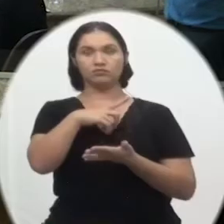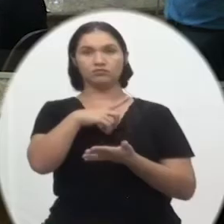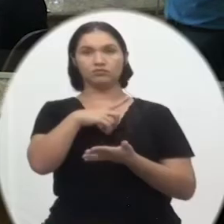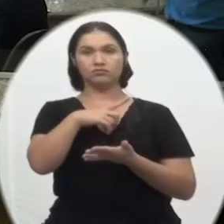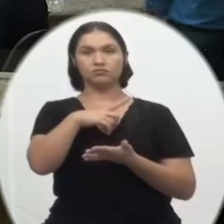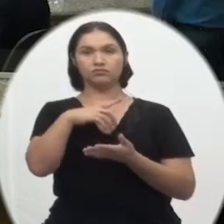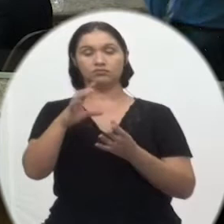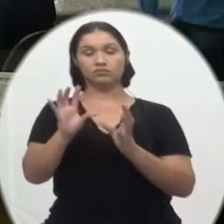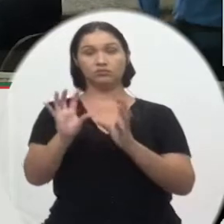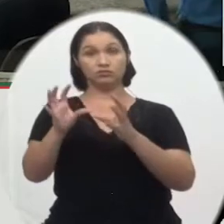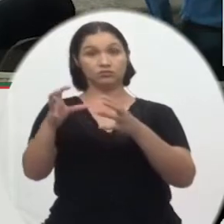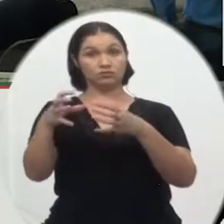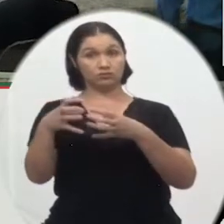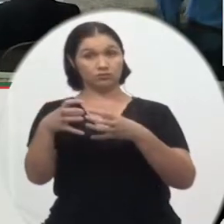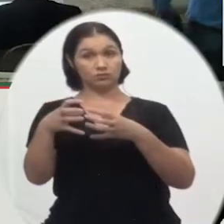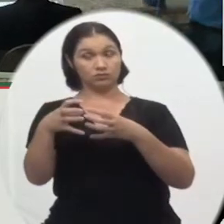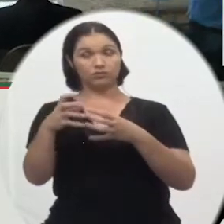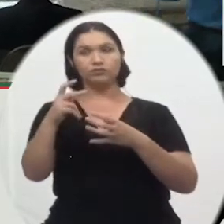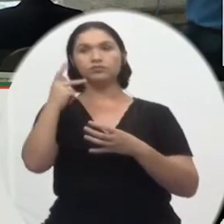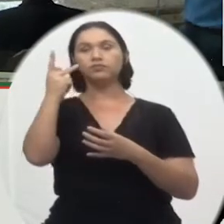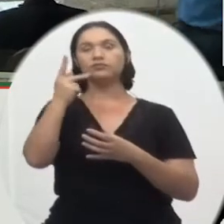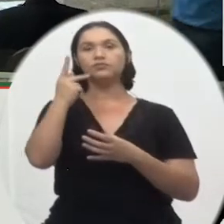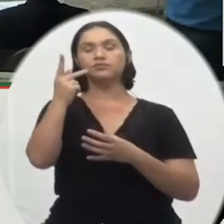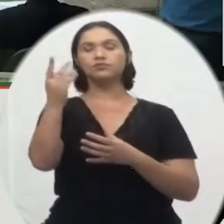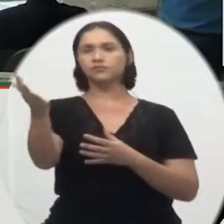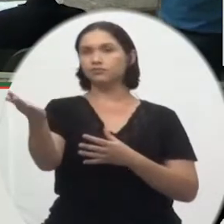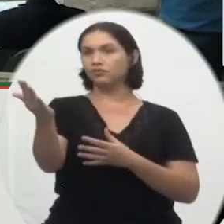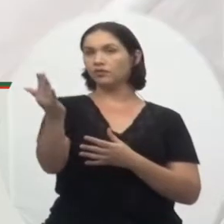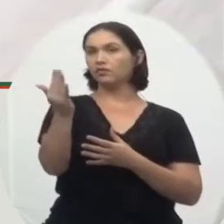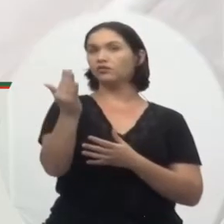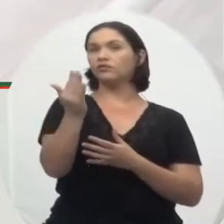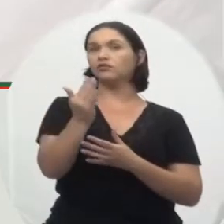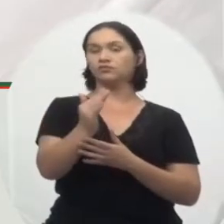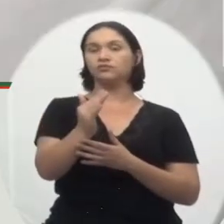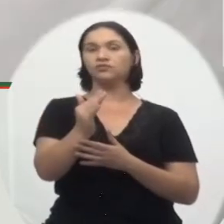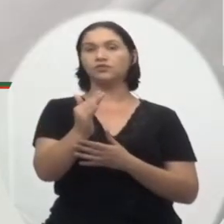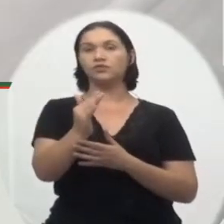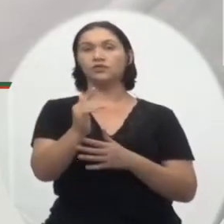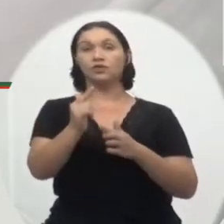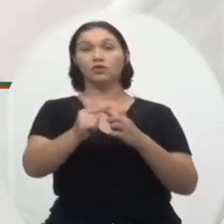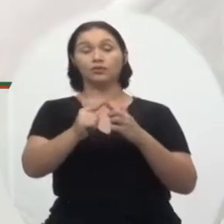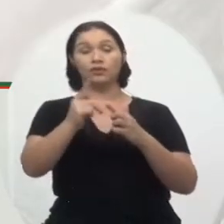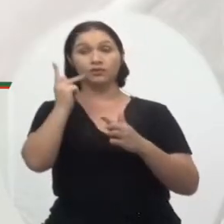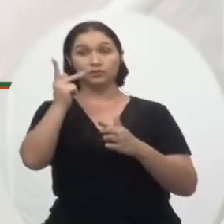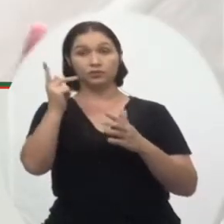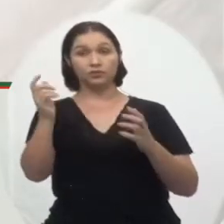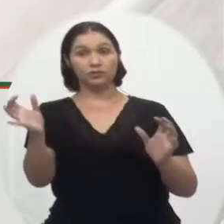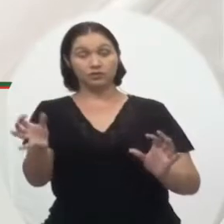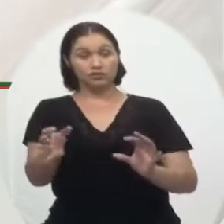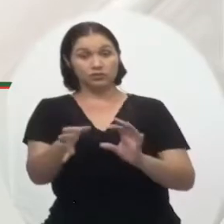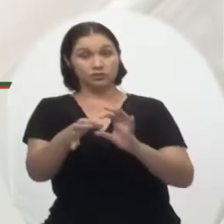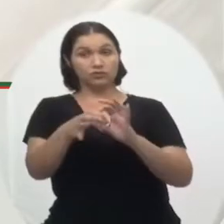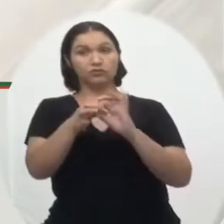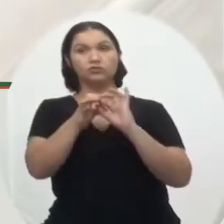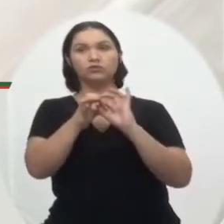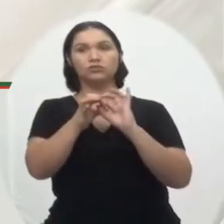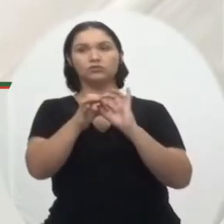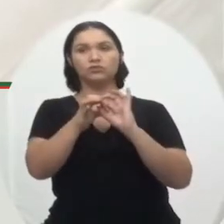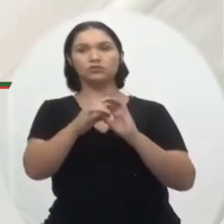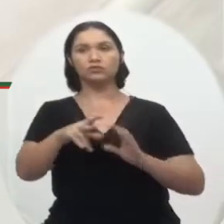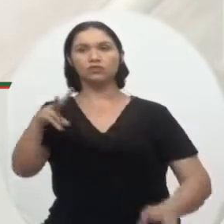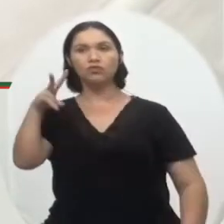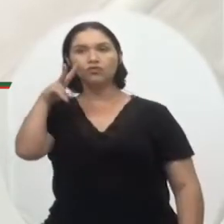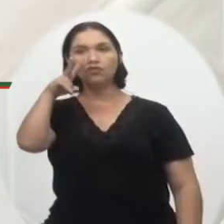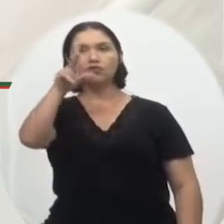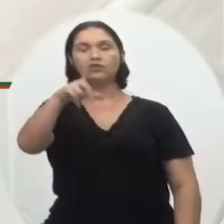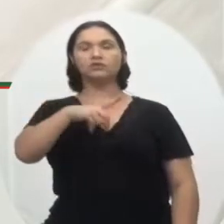comitivas de políticos, né, e a classe política, quando se une, ela tem força, pedindo para ampliar os serviços onde já existia